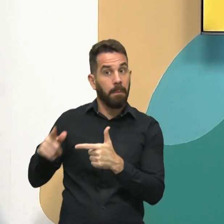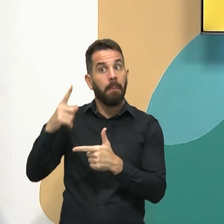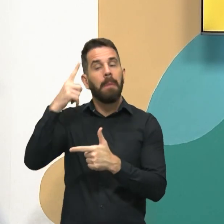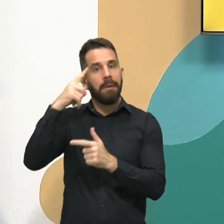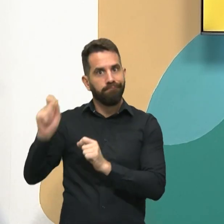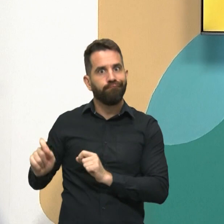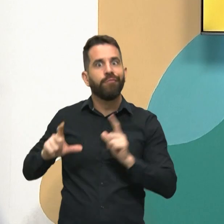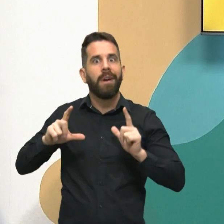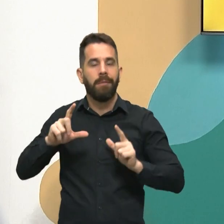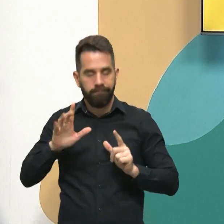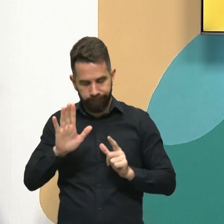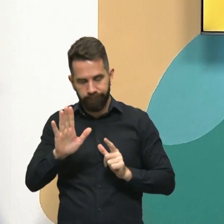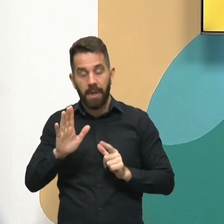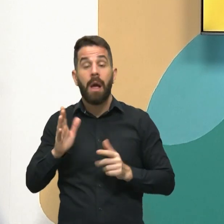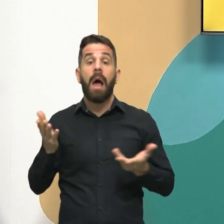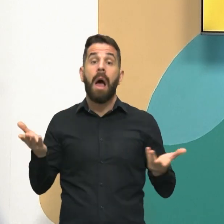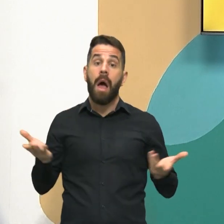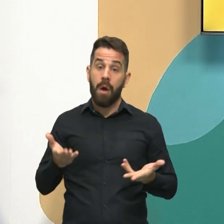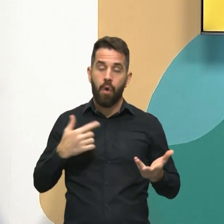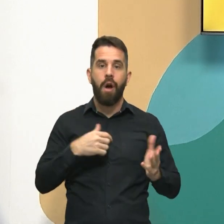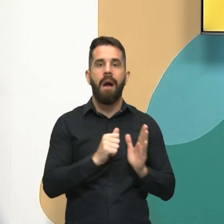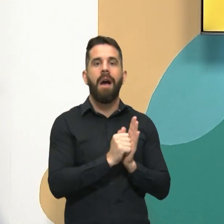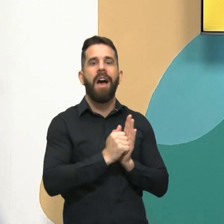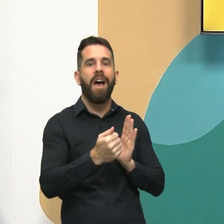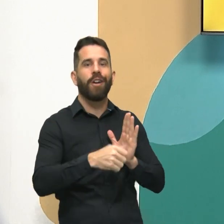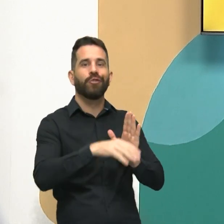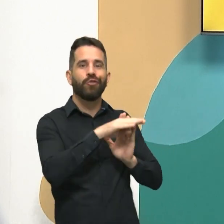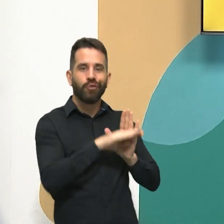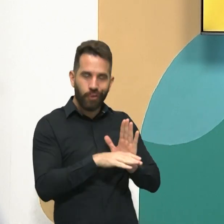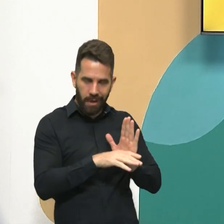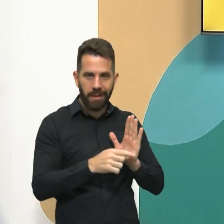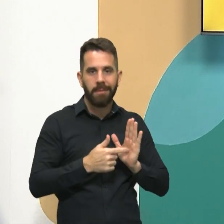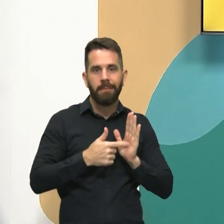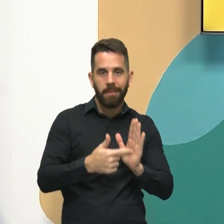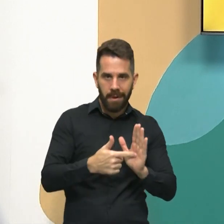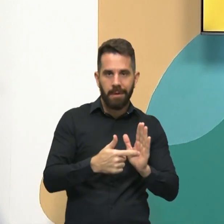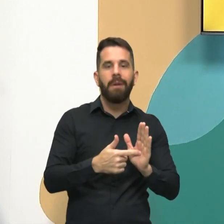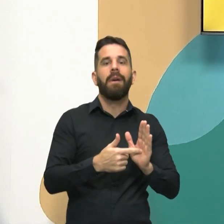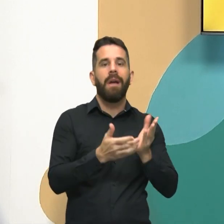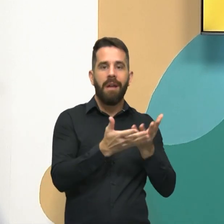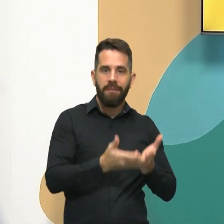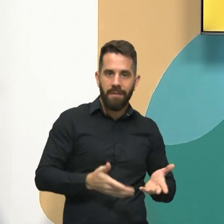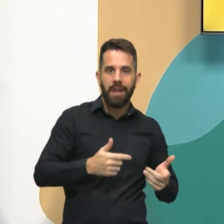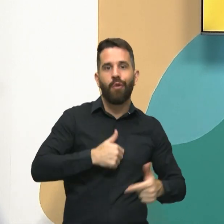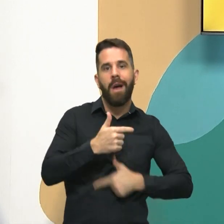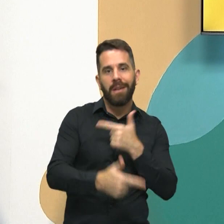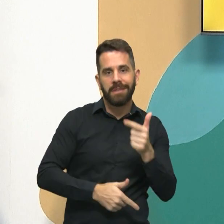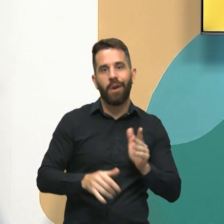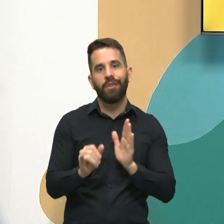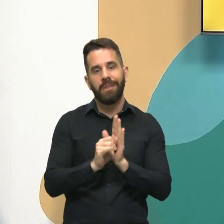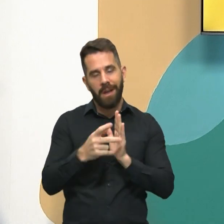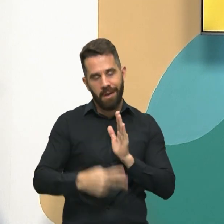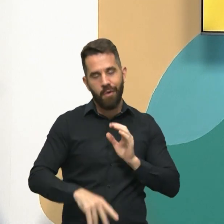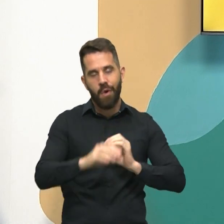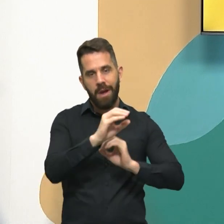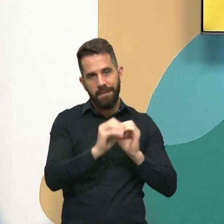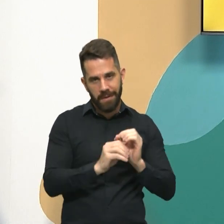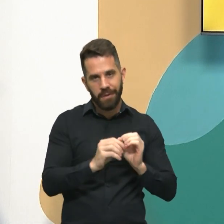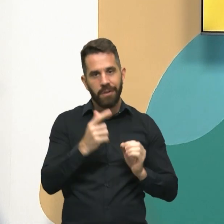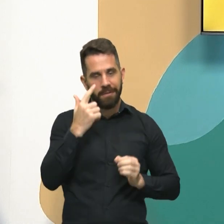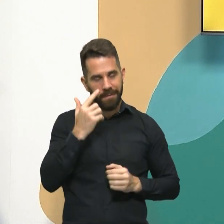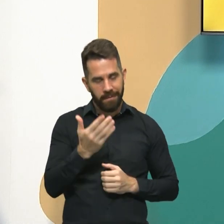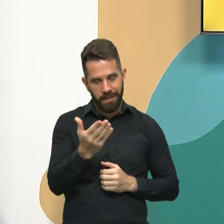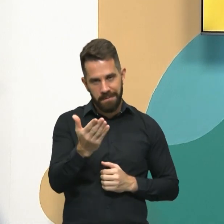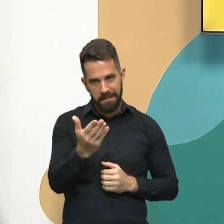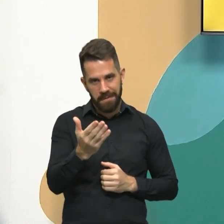ia chamar, mas eu chamo, então, a agenda de eventos, as ações e os editais da UFG, para que vocês fiquem por dentro